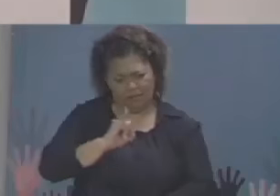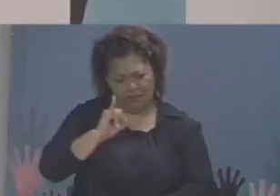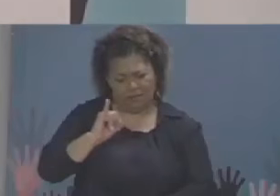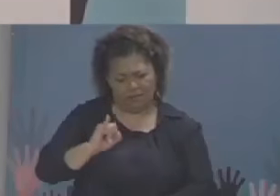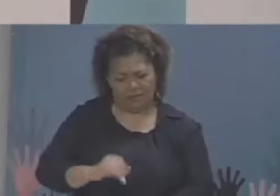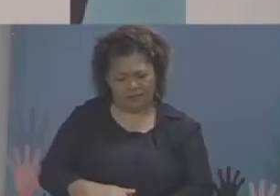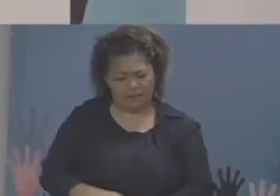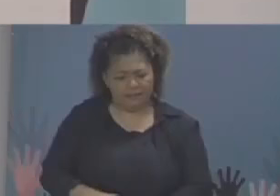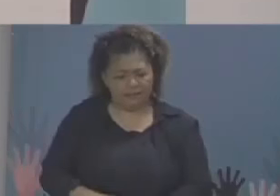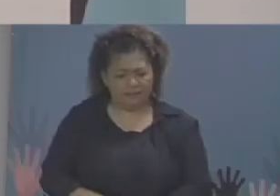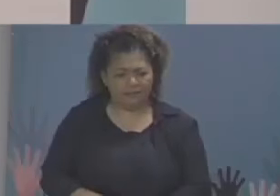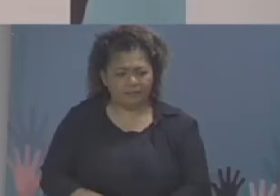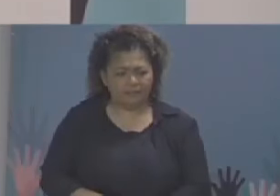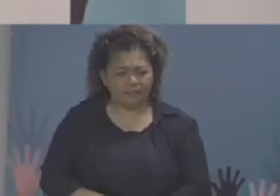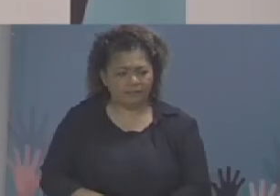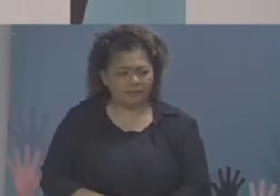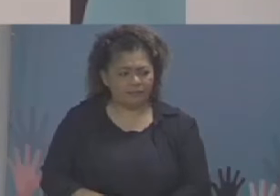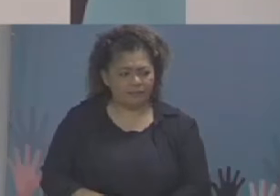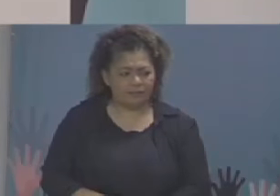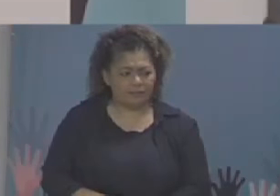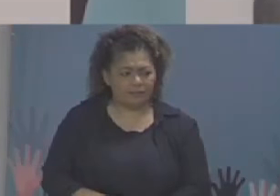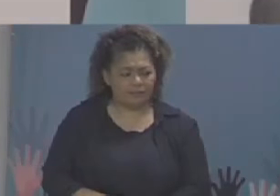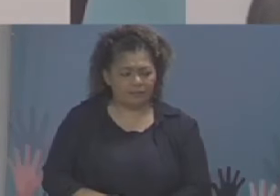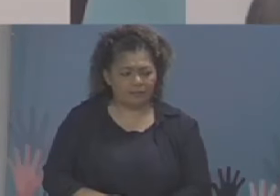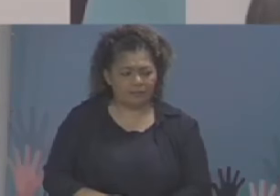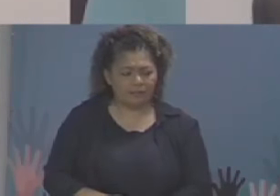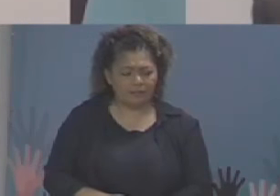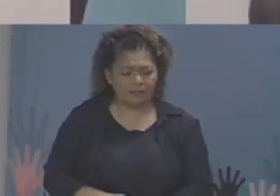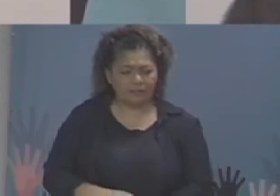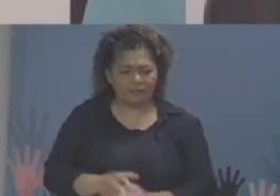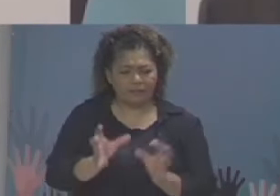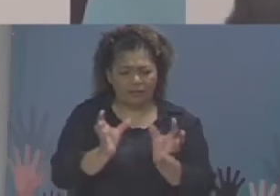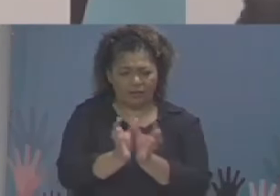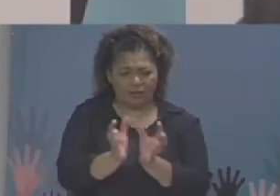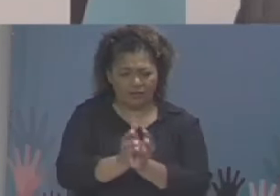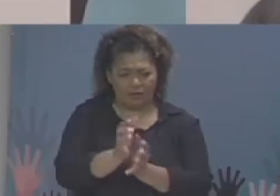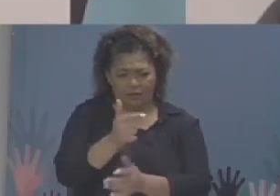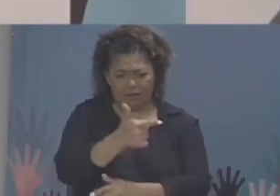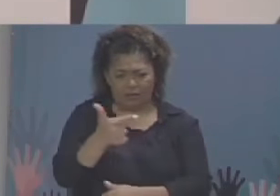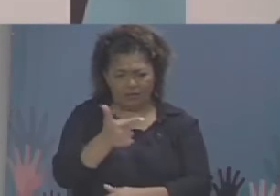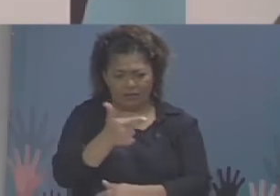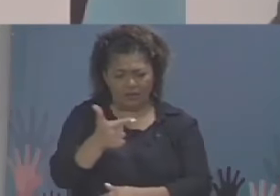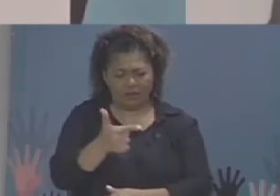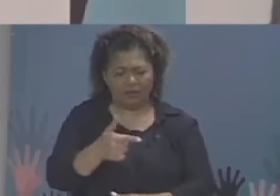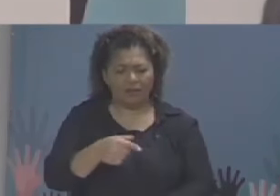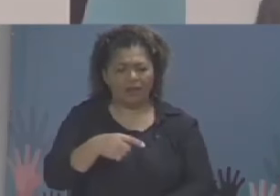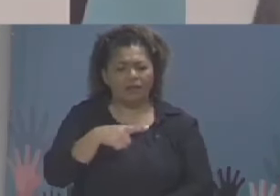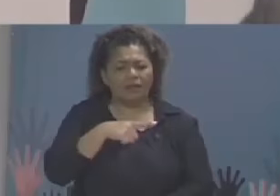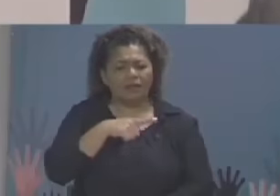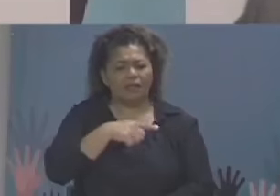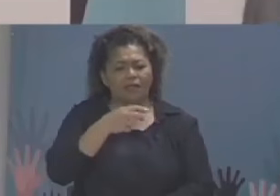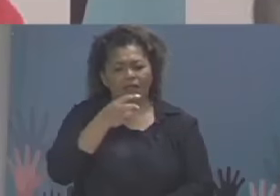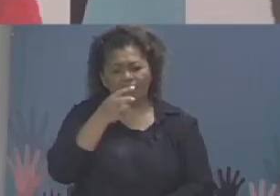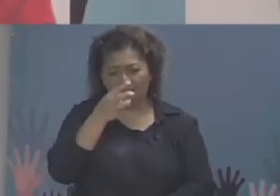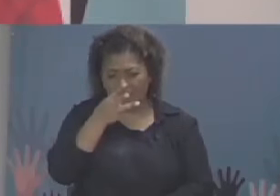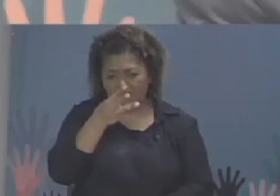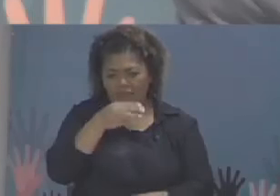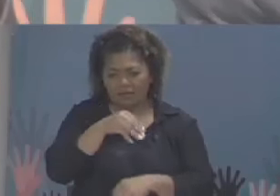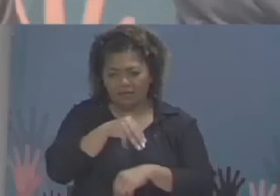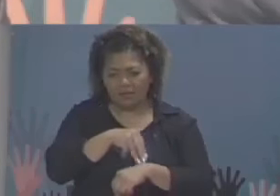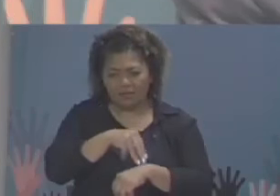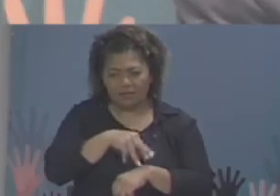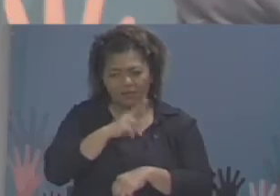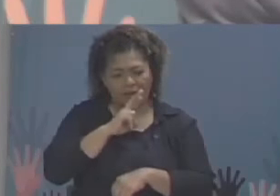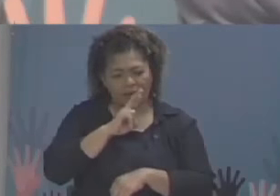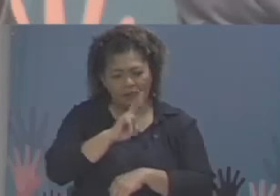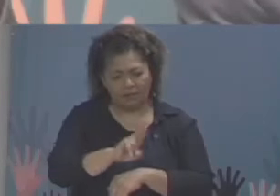Obrigado, candidato. O candidato da chapa 22, Rogério Oliveira, terá 3 minutos para a sua resposta.